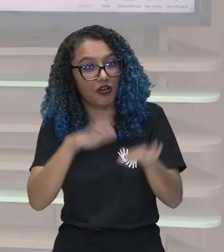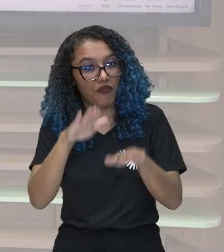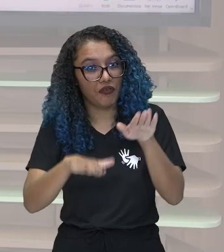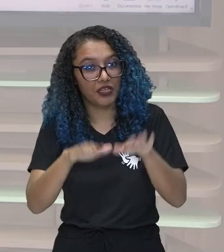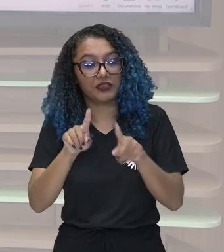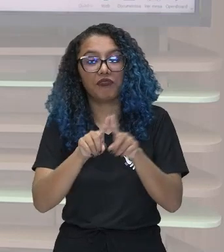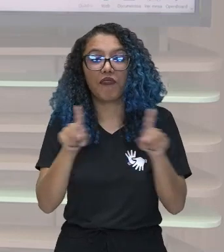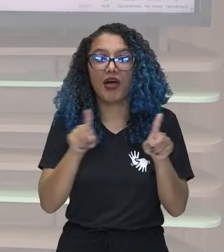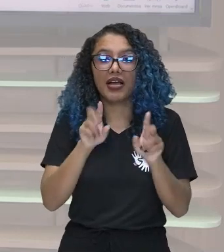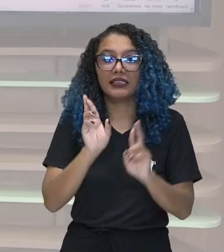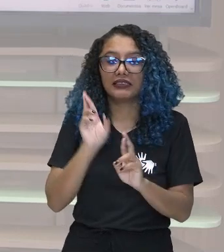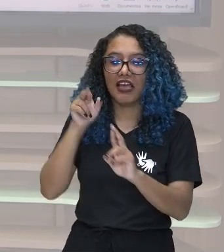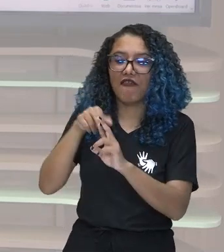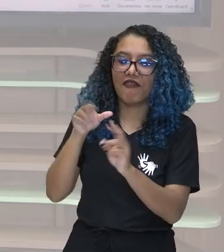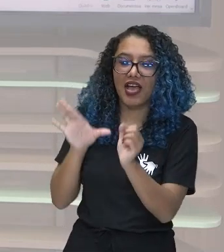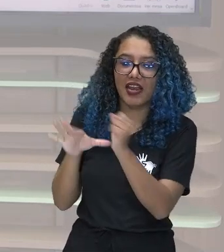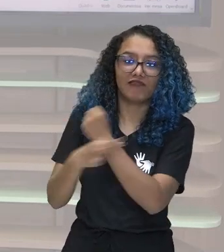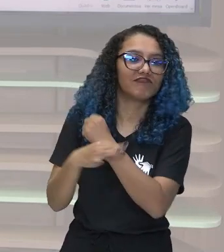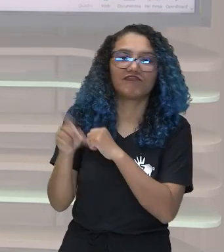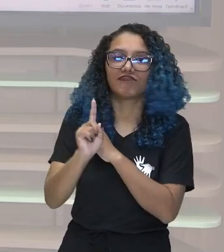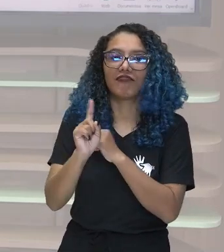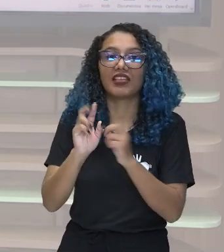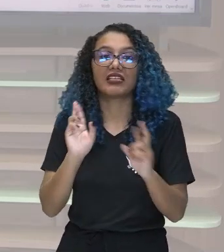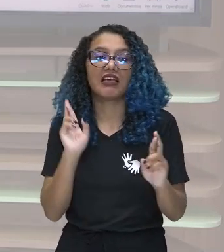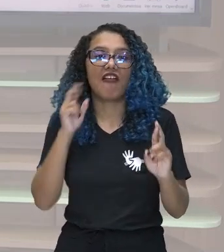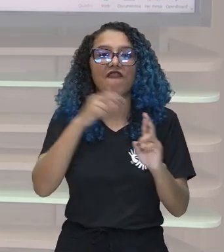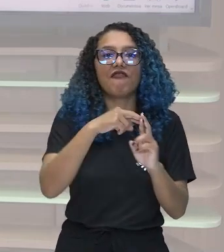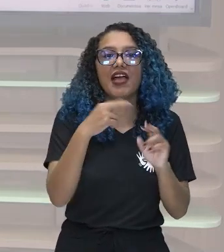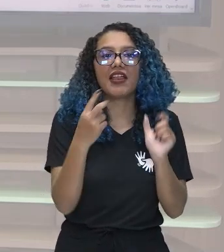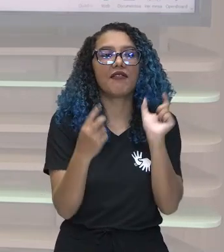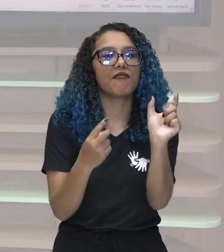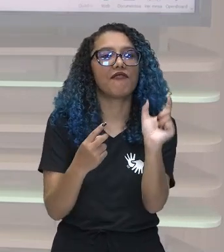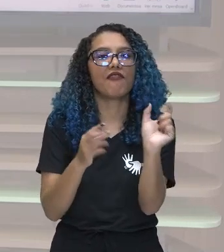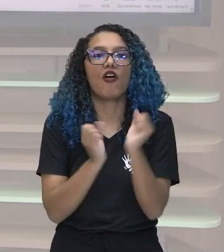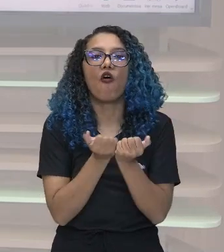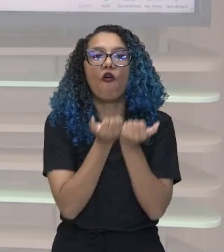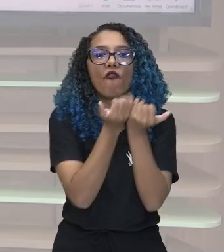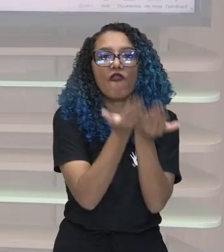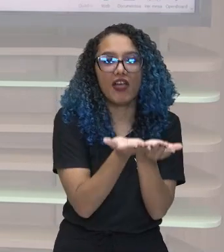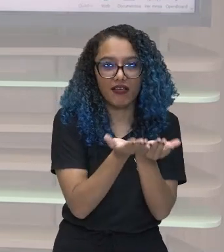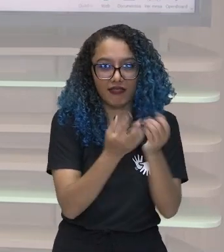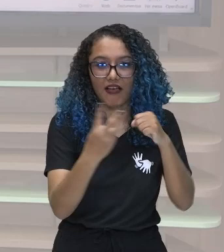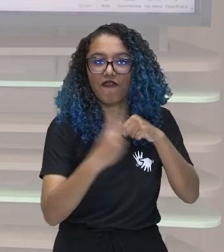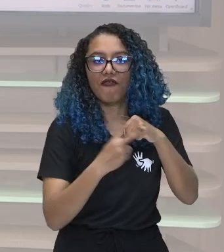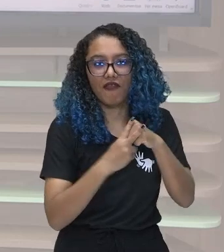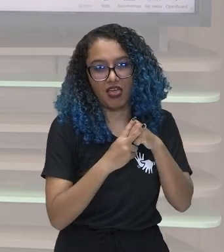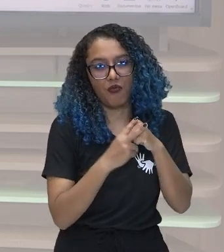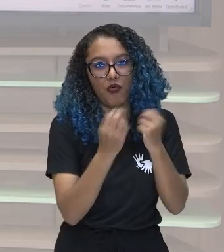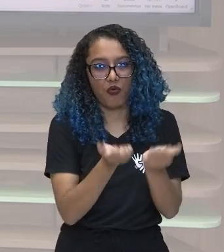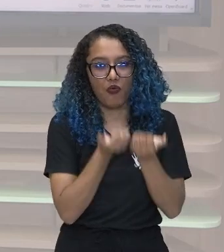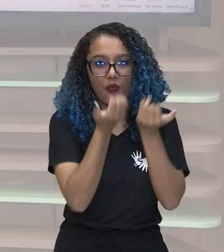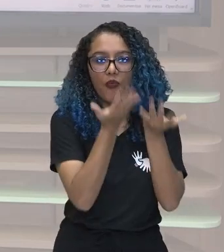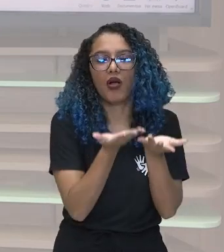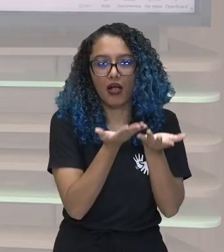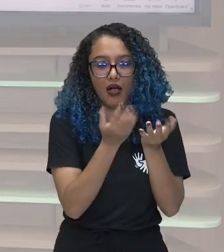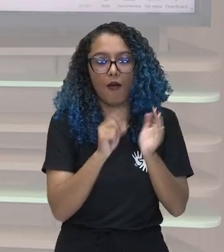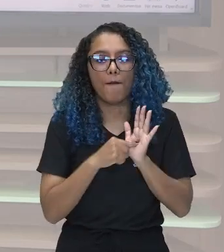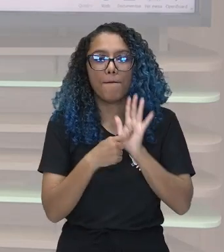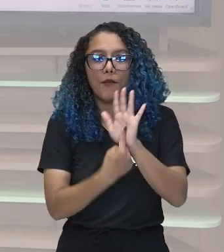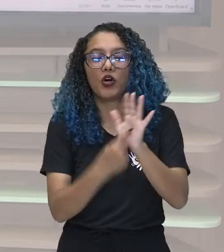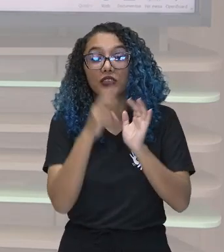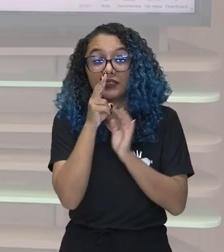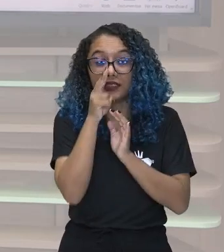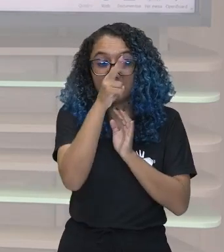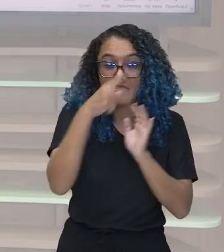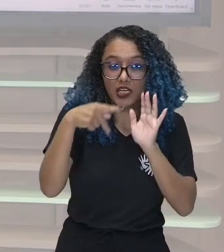se relacionando com garantias, com o substantivo garantias. Ele está se relacionando com o verbo, indicando uma intensidade para o